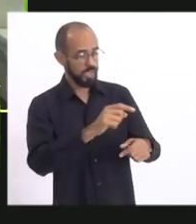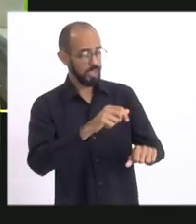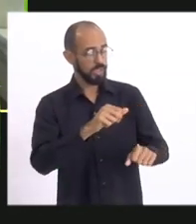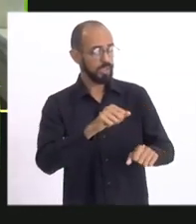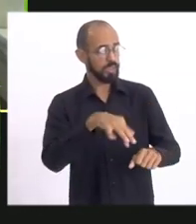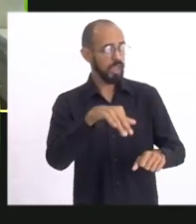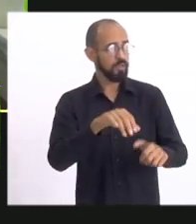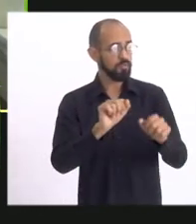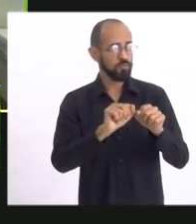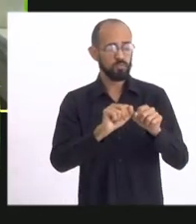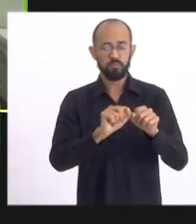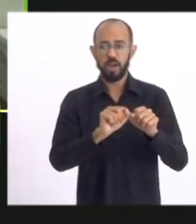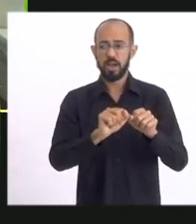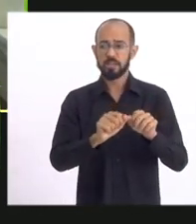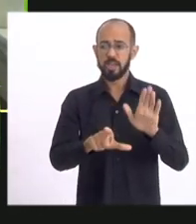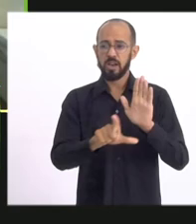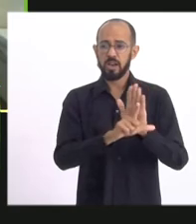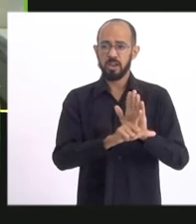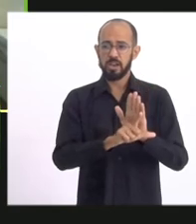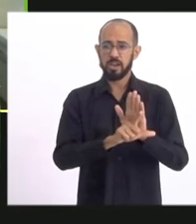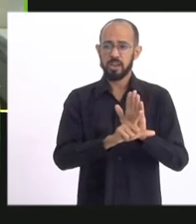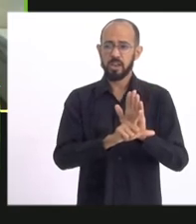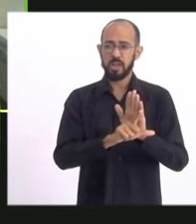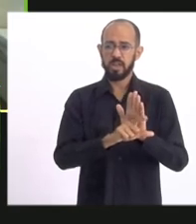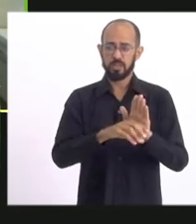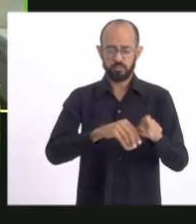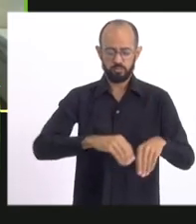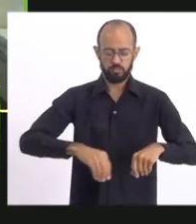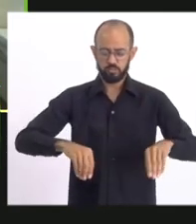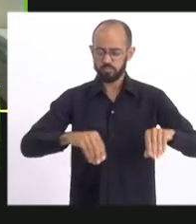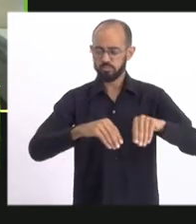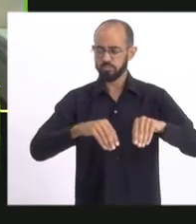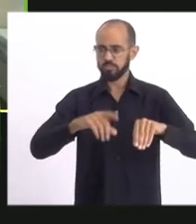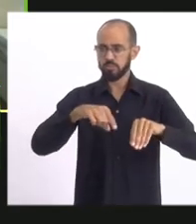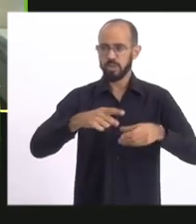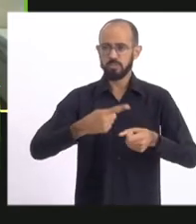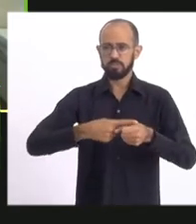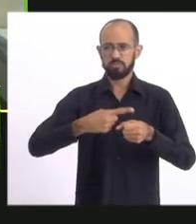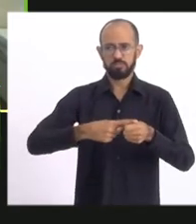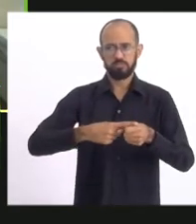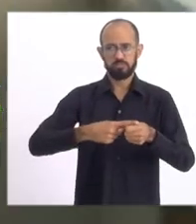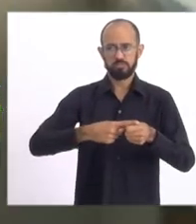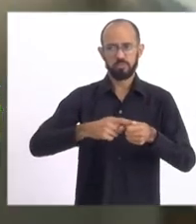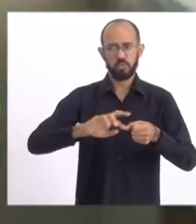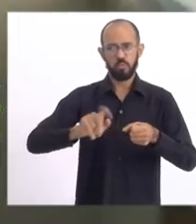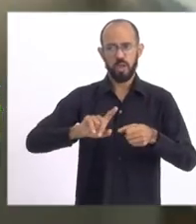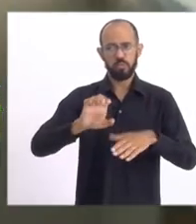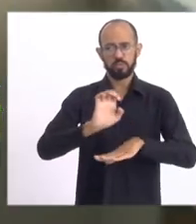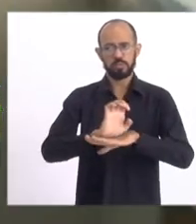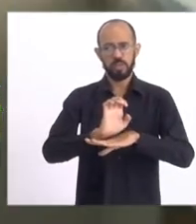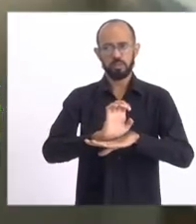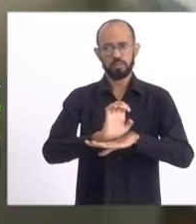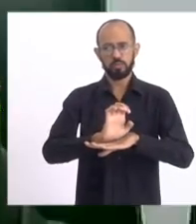uso do solo é os municípios, não é o Estado. Ué, área de lazer do público infantil.